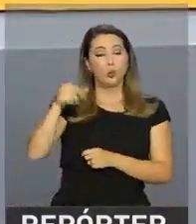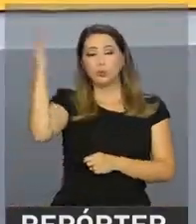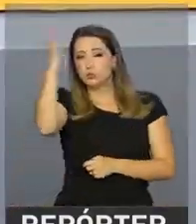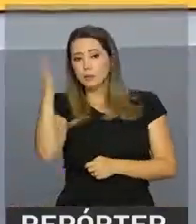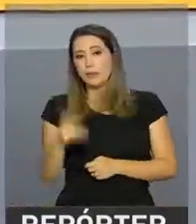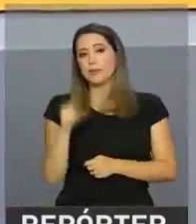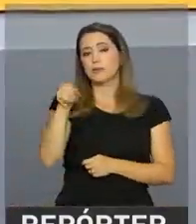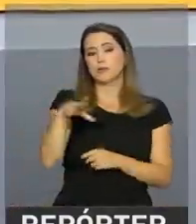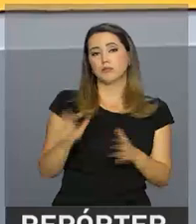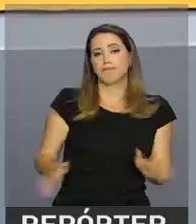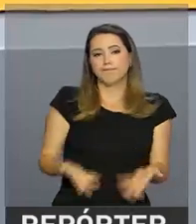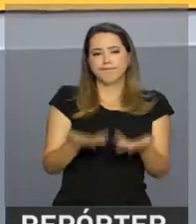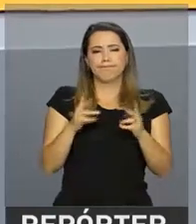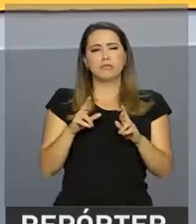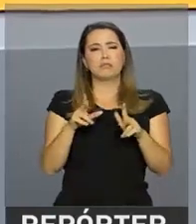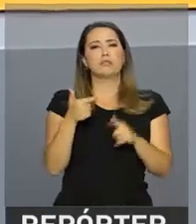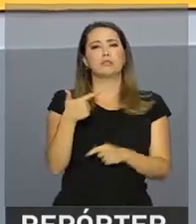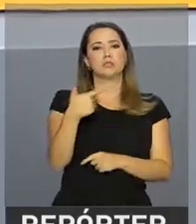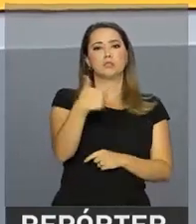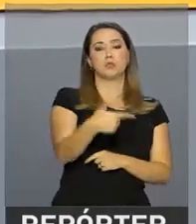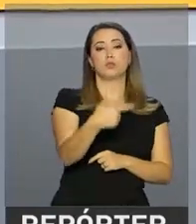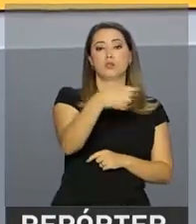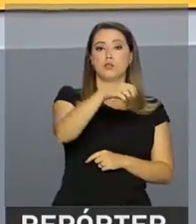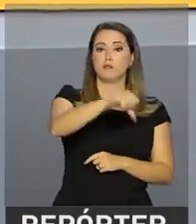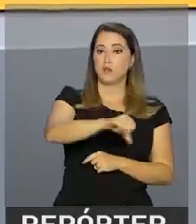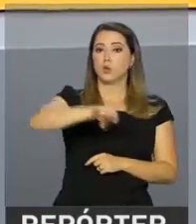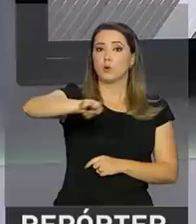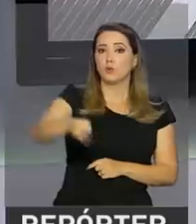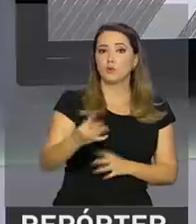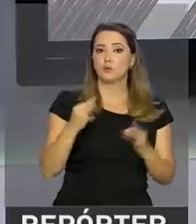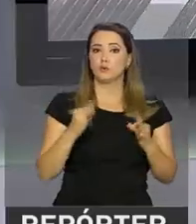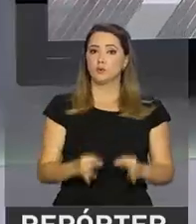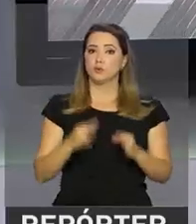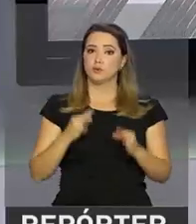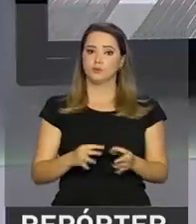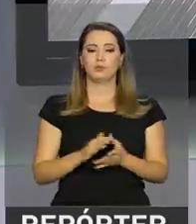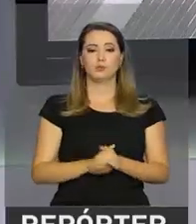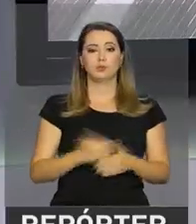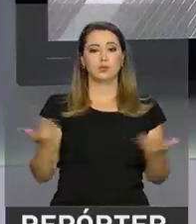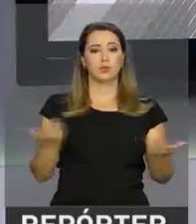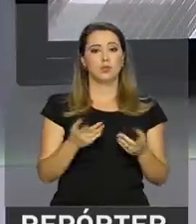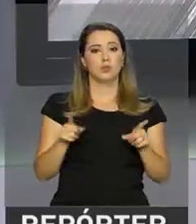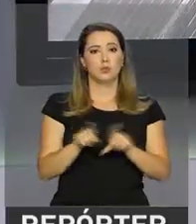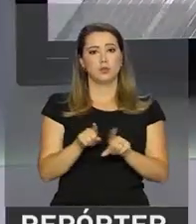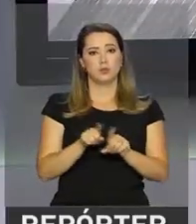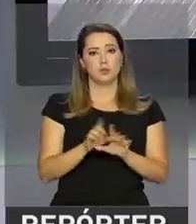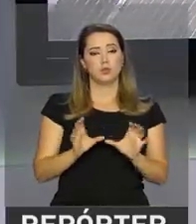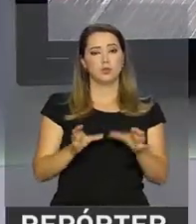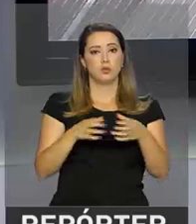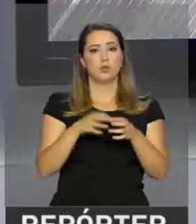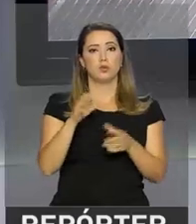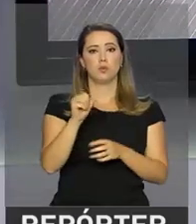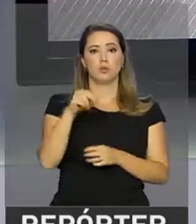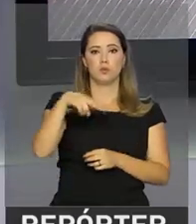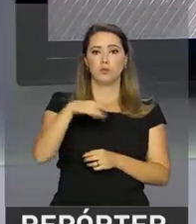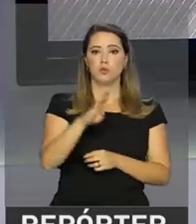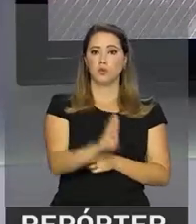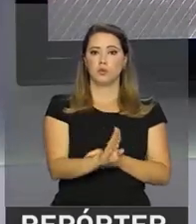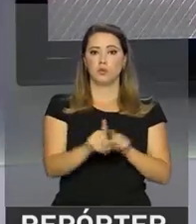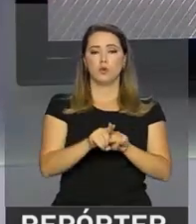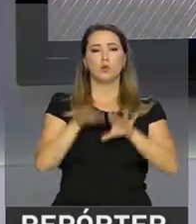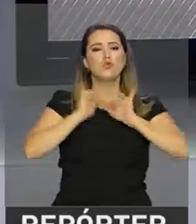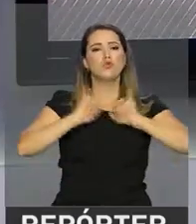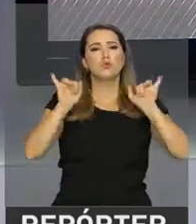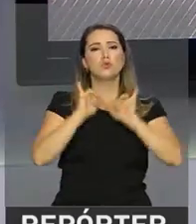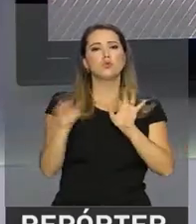este ano é de 229 milhões de toneladas e hoje também a conab a companhia nacional de abastecimento